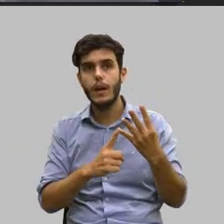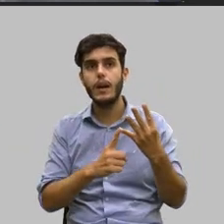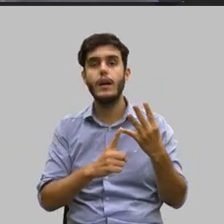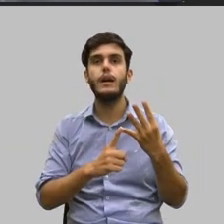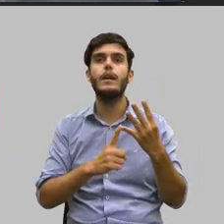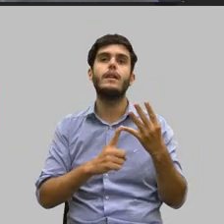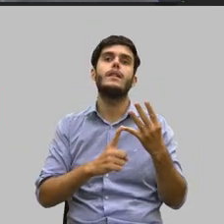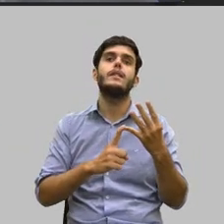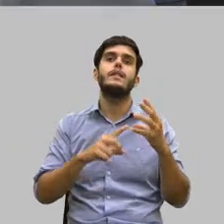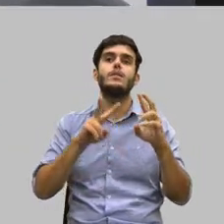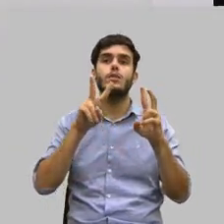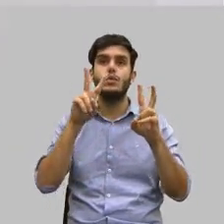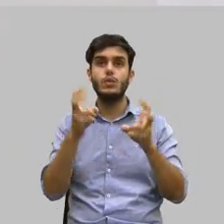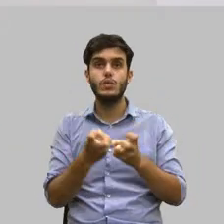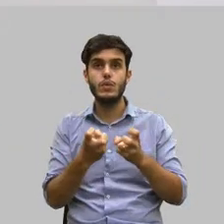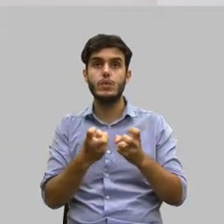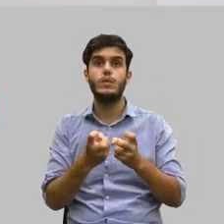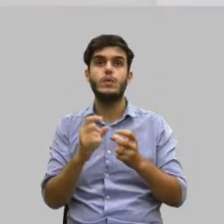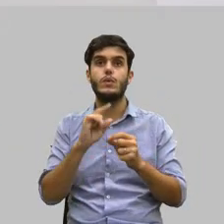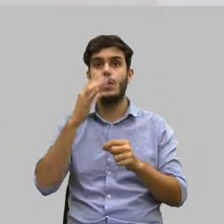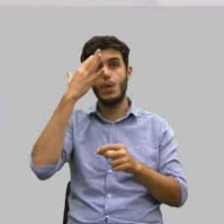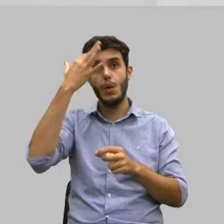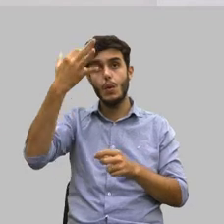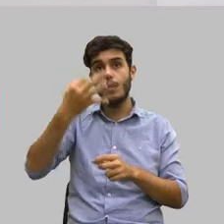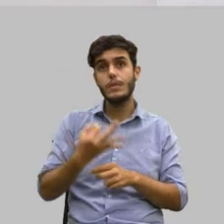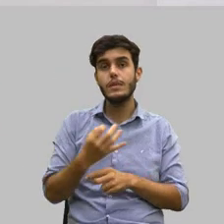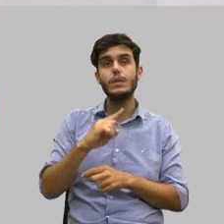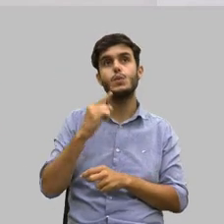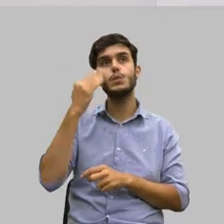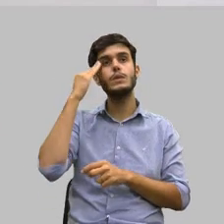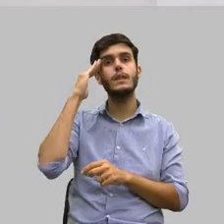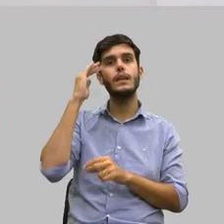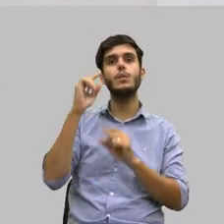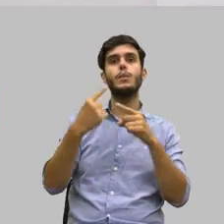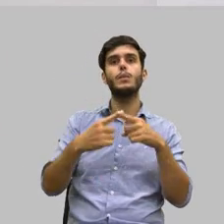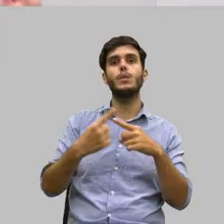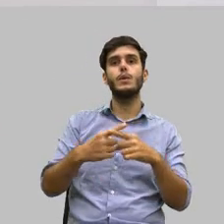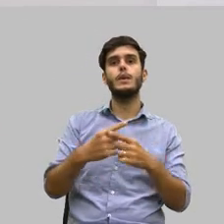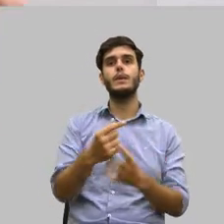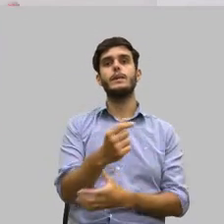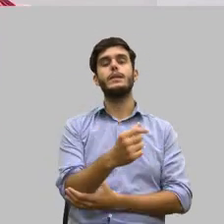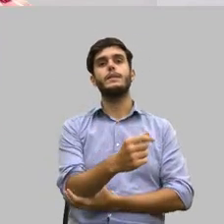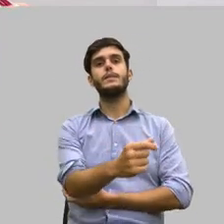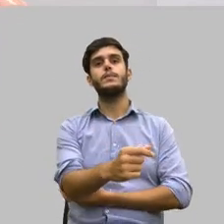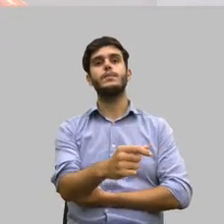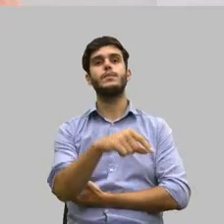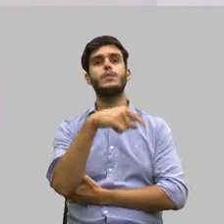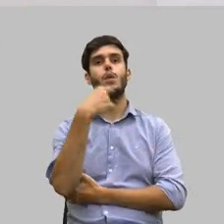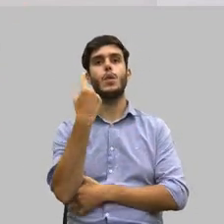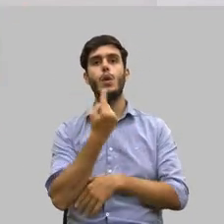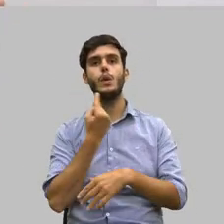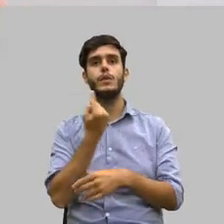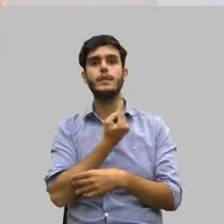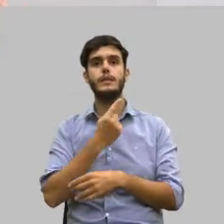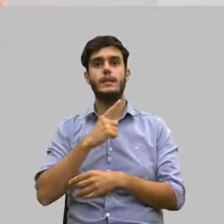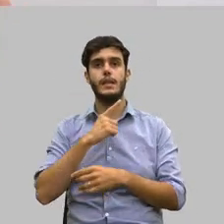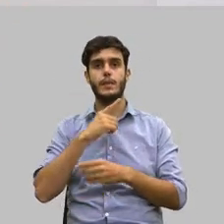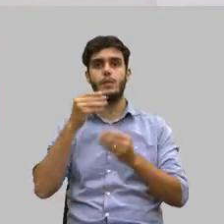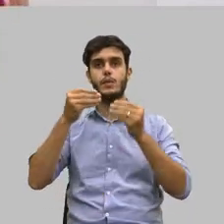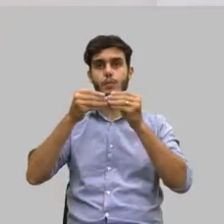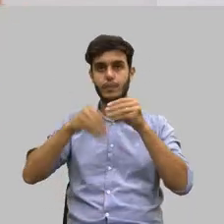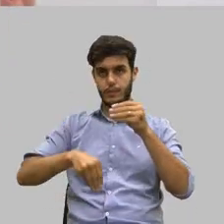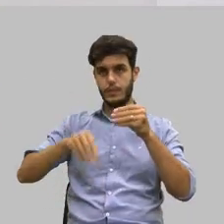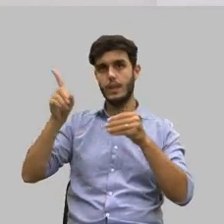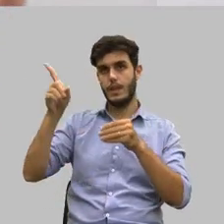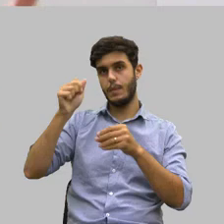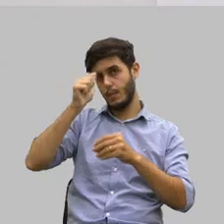respeito a uma incompreensão que eu tenho eh nós temos um déficit hoje no corpo de bombeiros